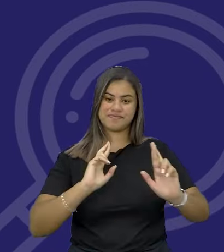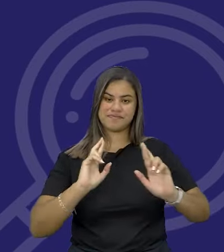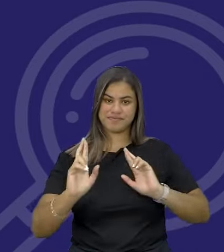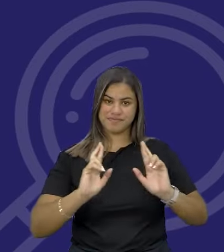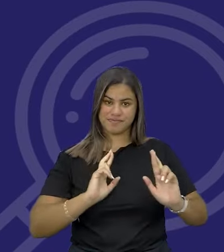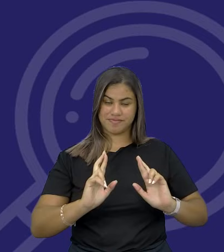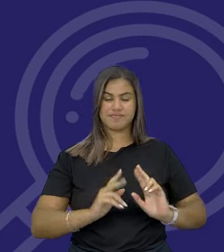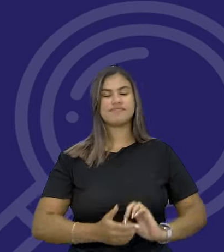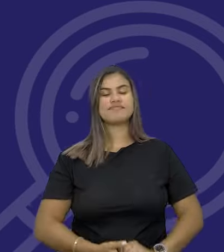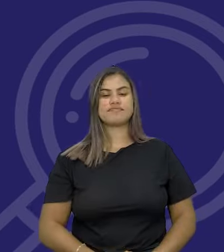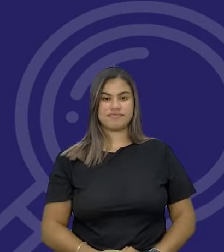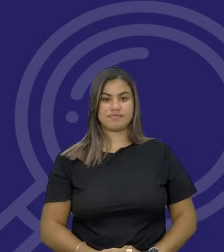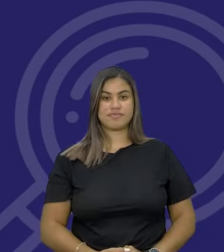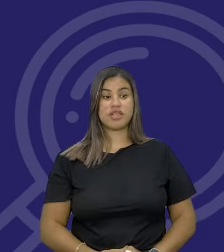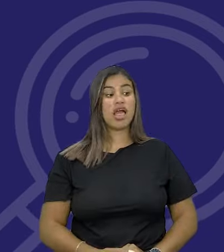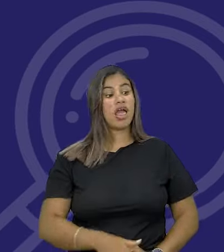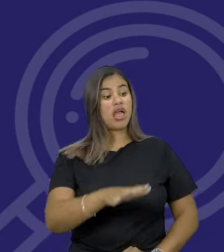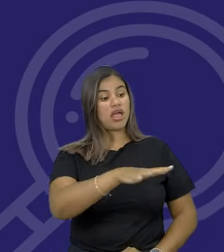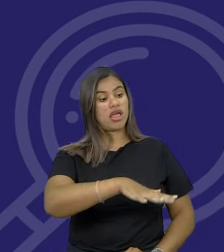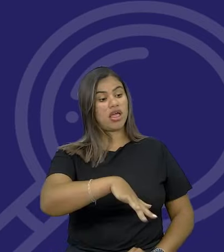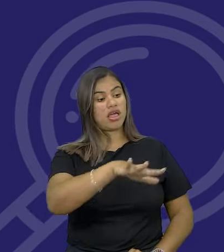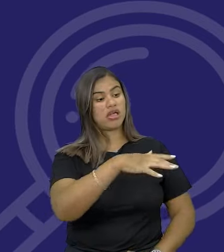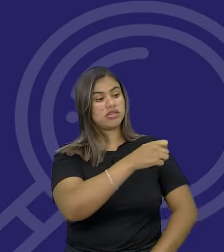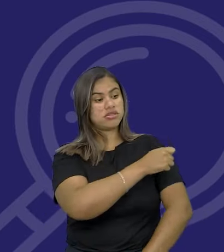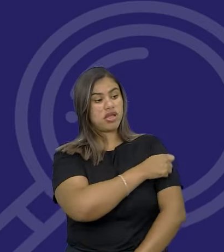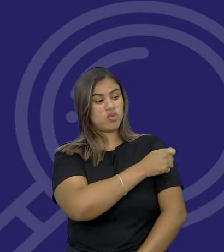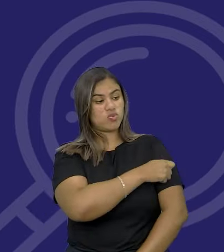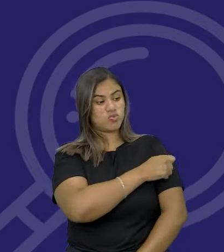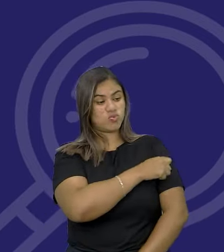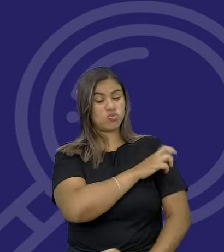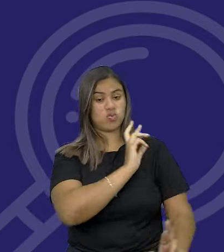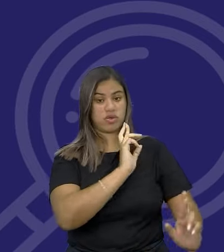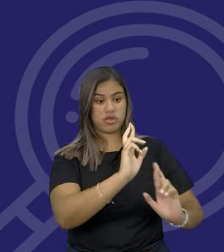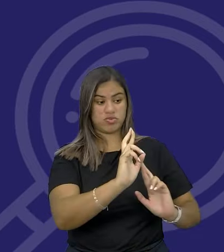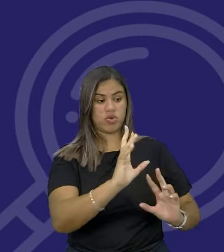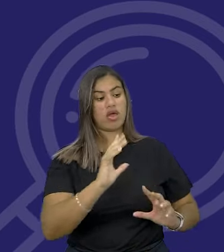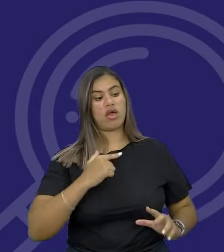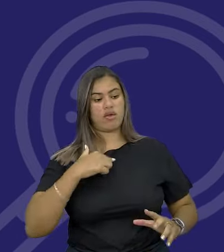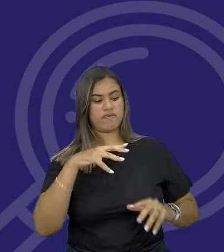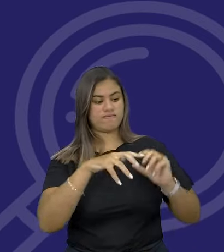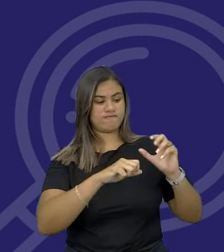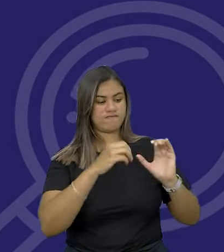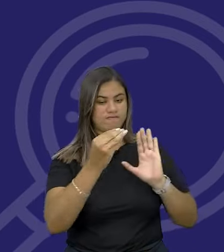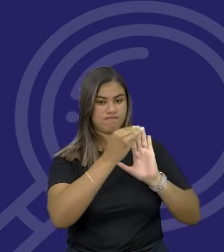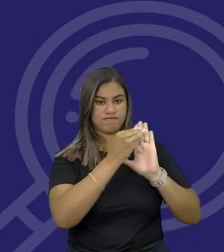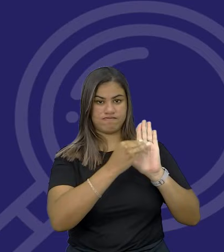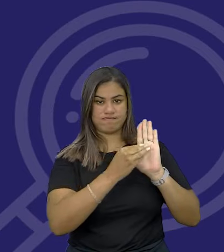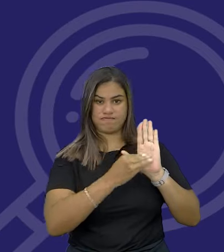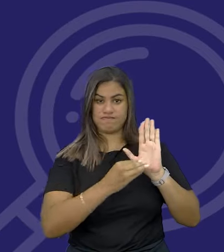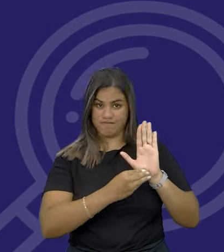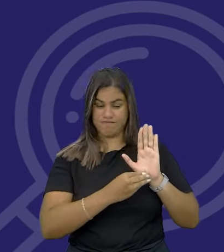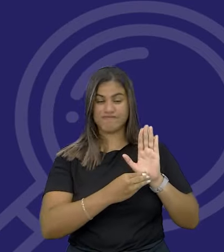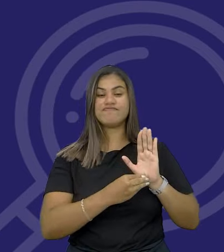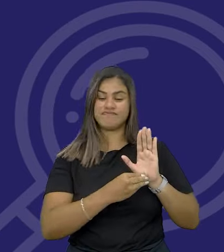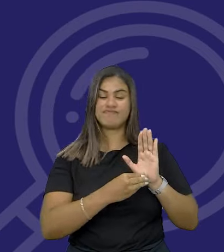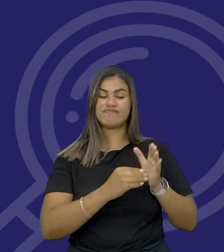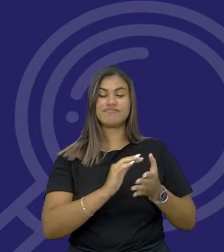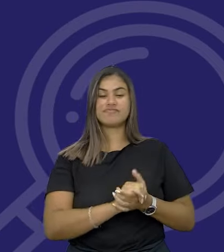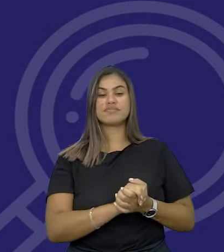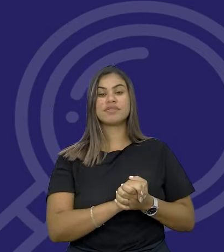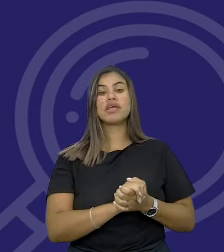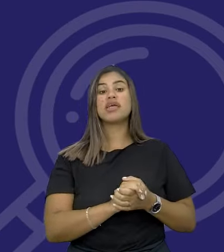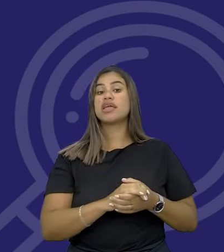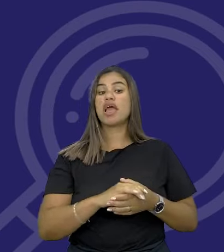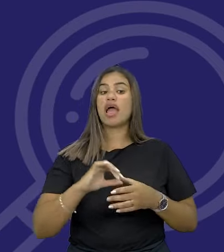pelos estudantes, comentando cada uma delas, valorizando as tentativas e esforços. Deve apresentar